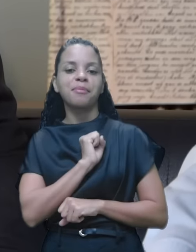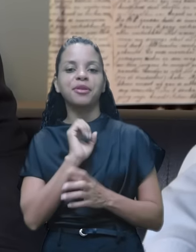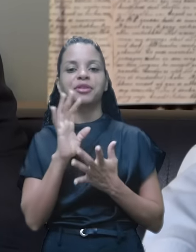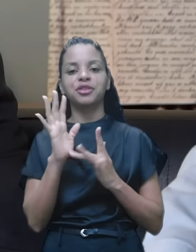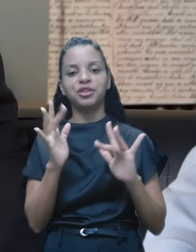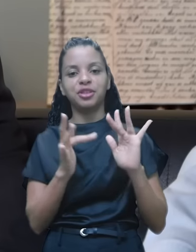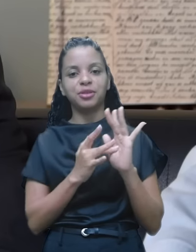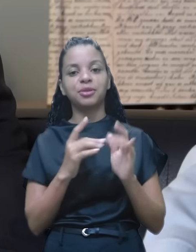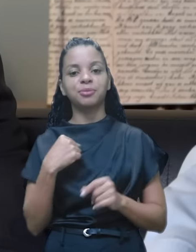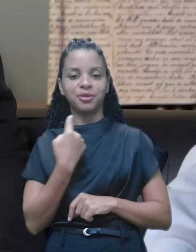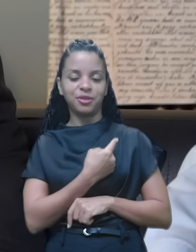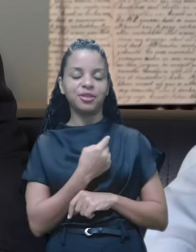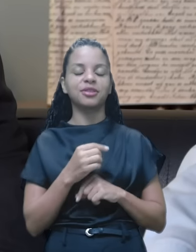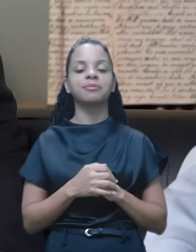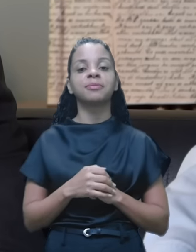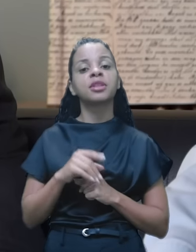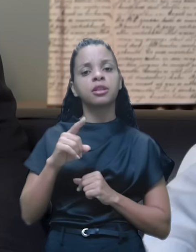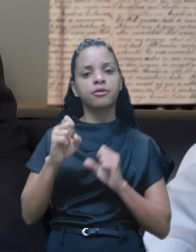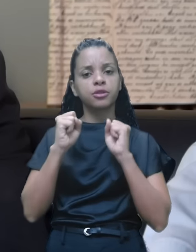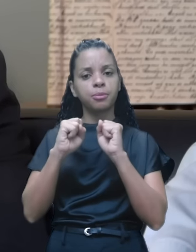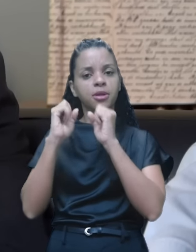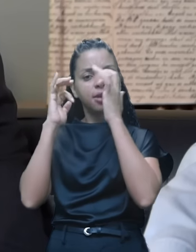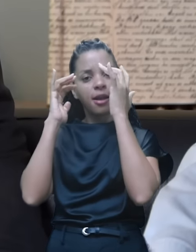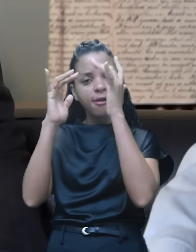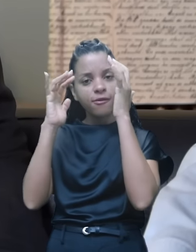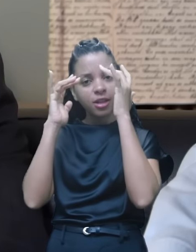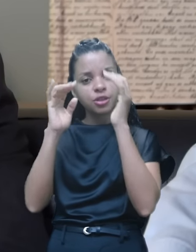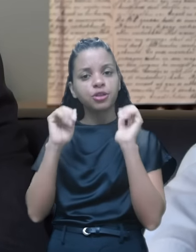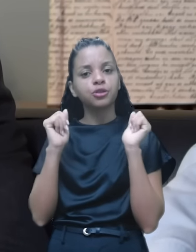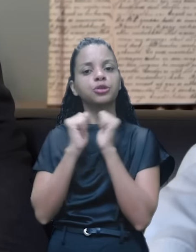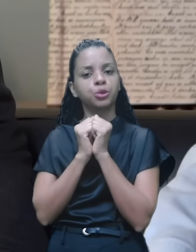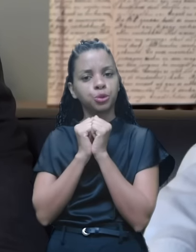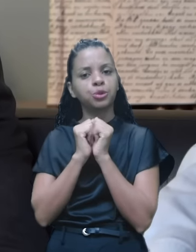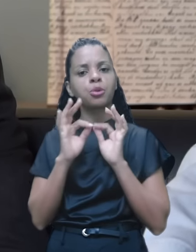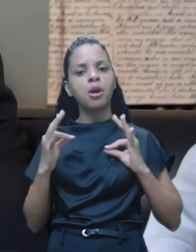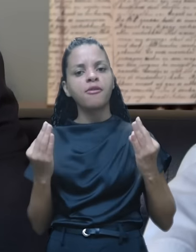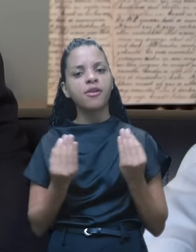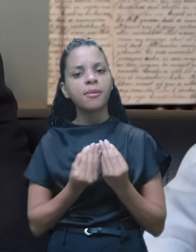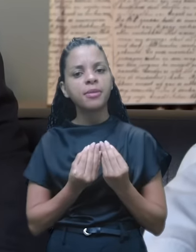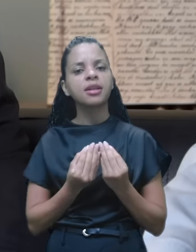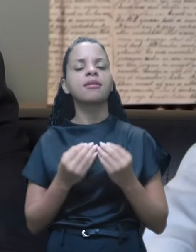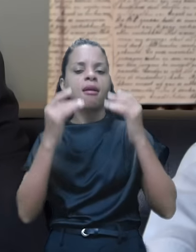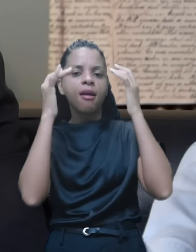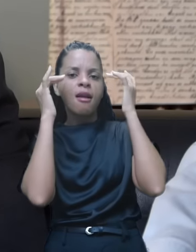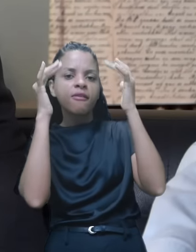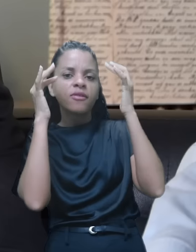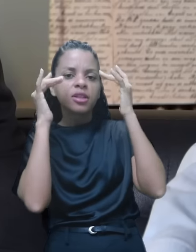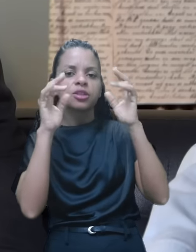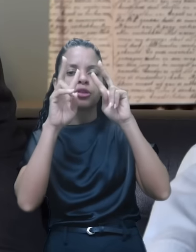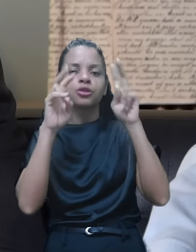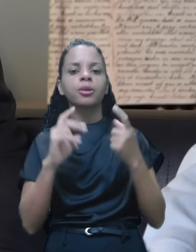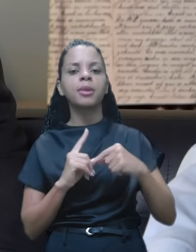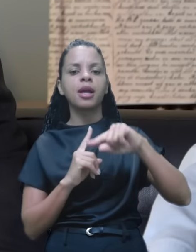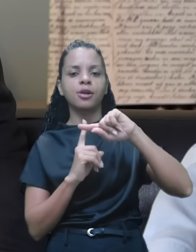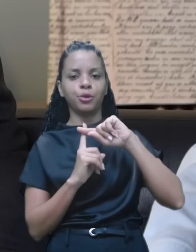nós. Então, que você possa refletir junto com a sua família, né, ao ler a palavra do Senhor, refletir também no sacrifício que Jesus